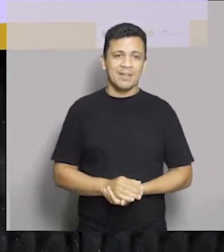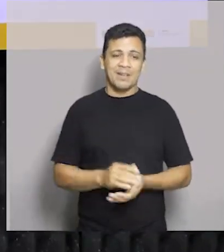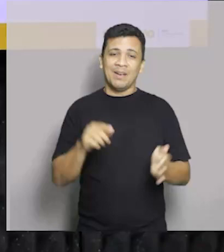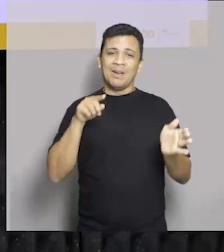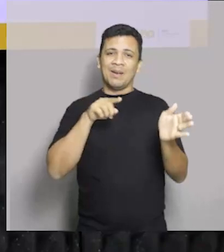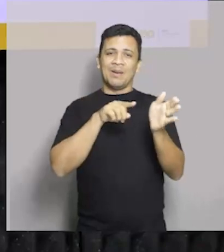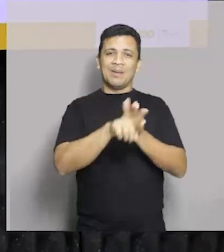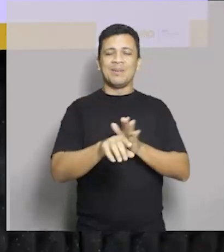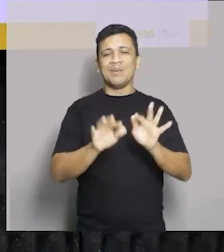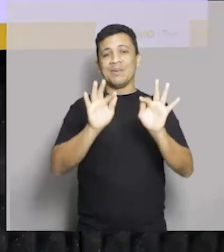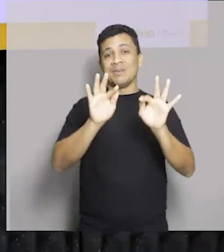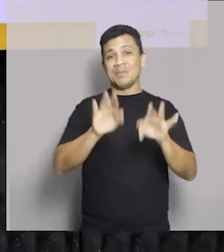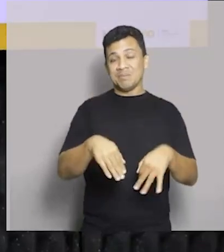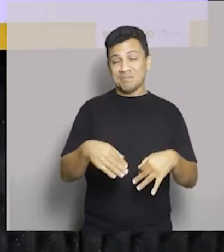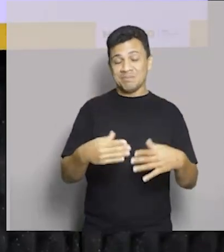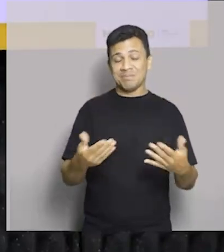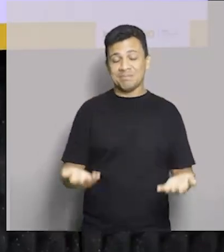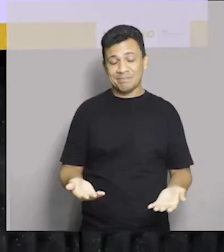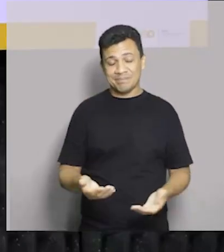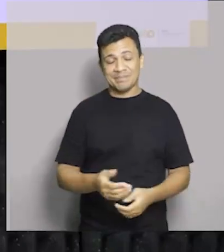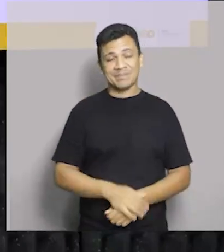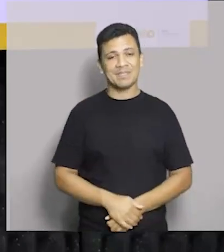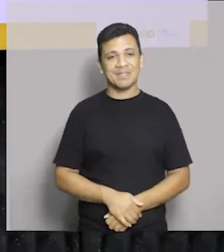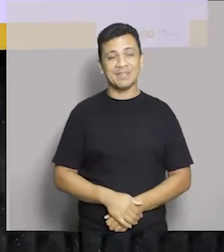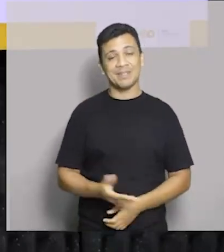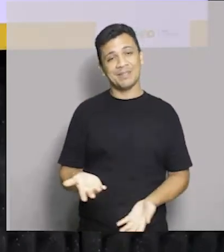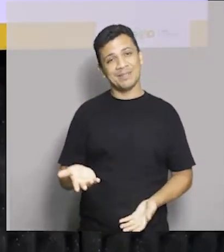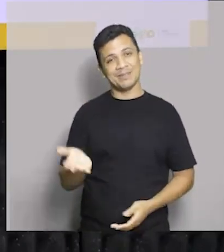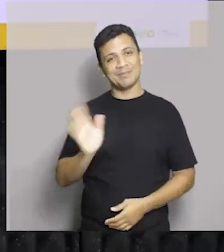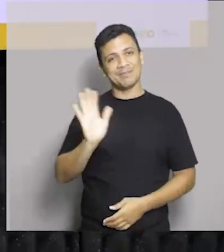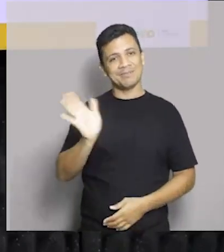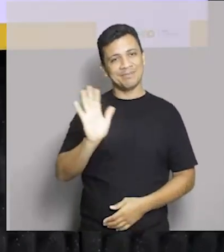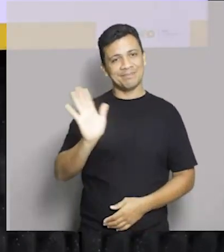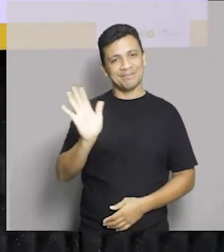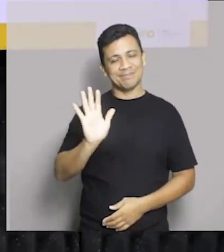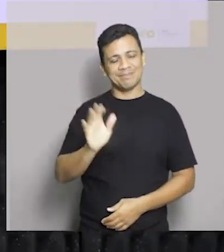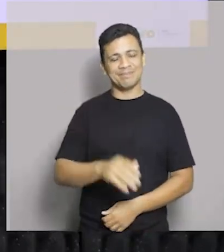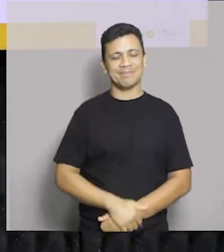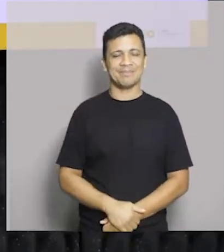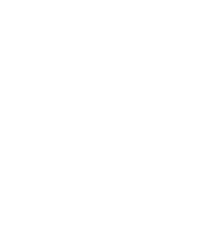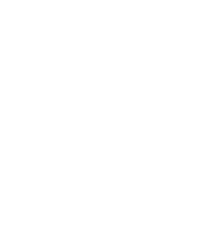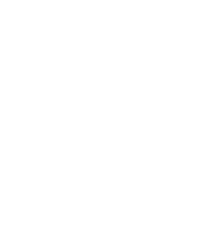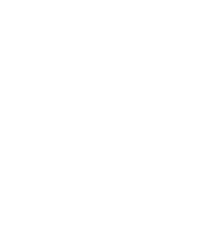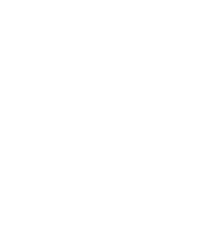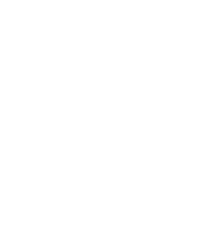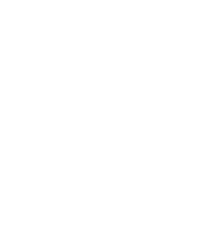por aqui a análise de mais uma questão. Até a próxima, fiquem bem e bye bye.